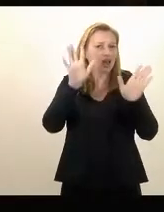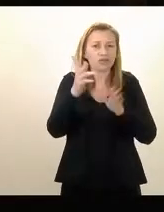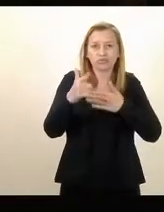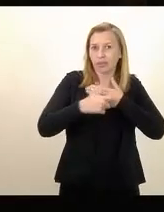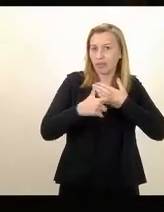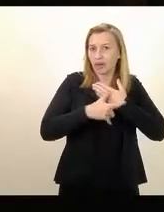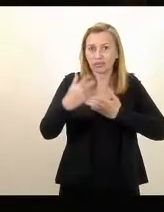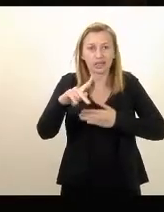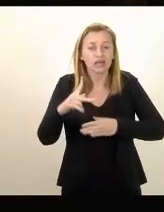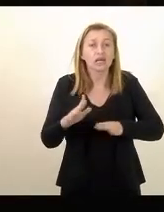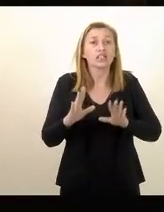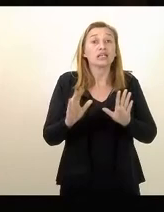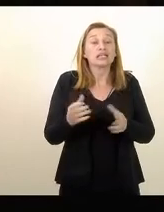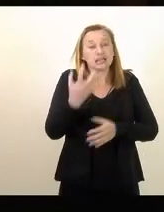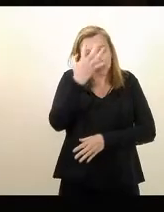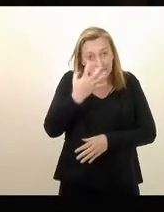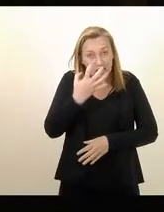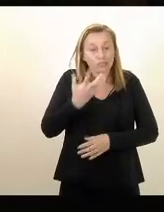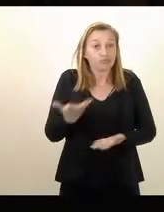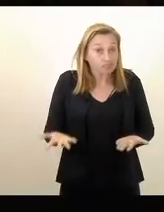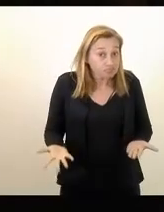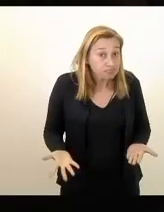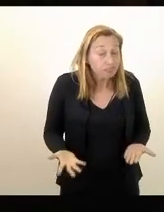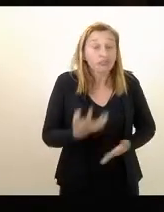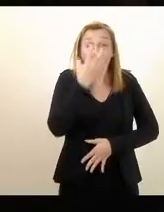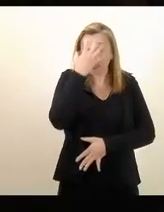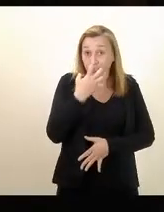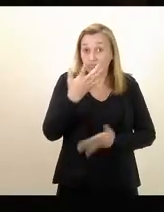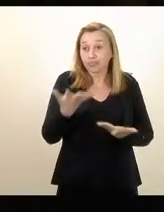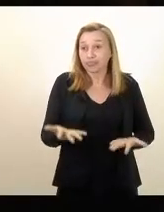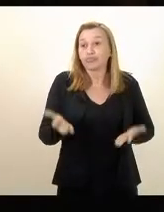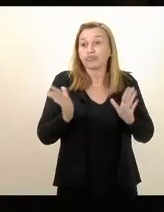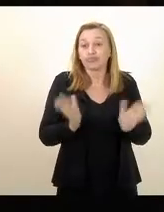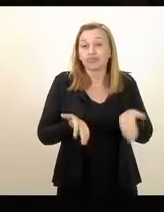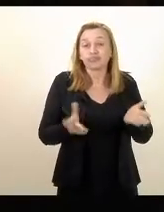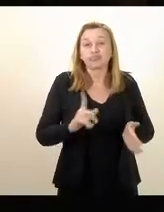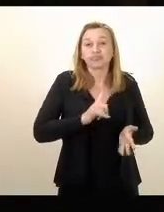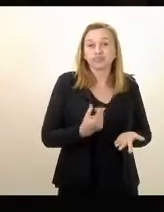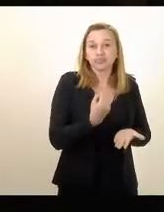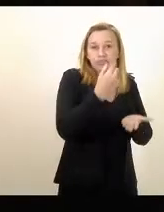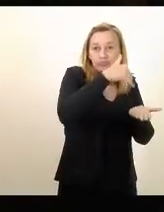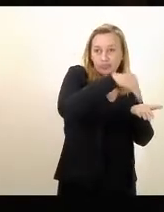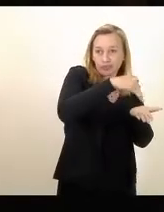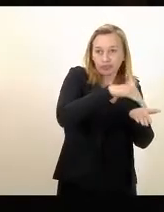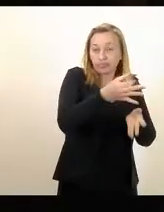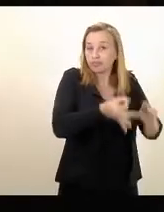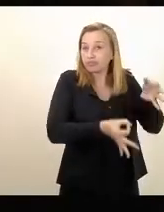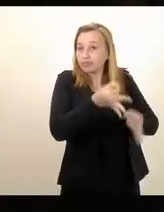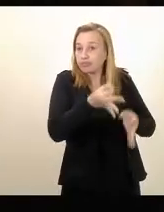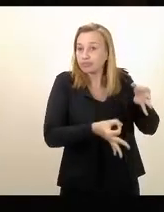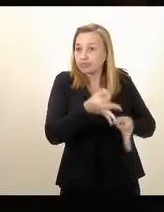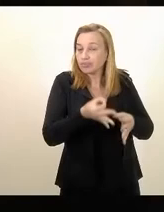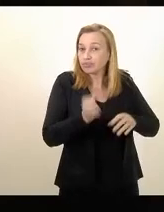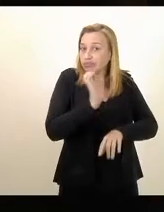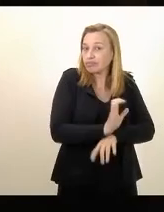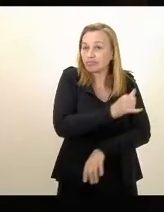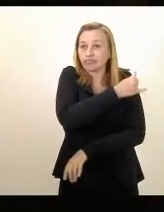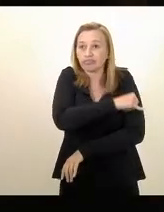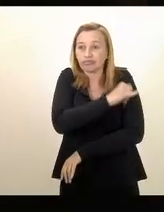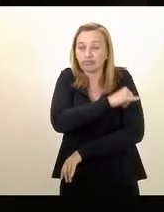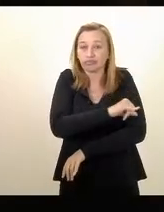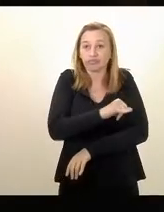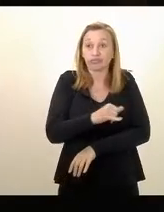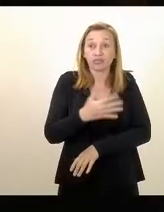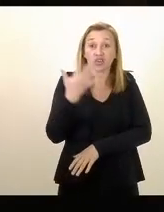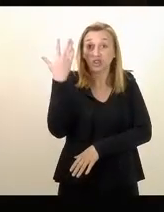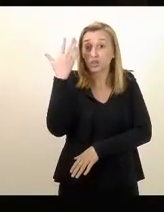e isso é gravíssimo é gravíssimo hoje temos uma secretaria de justiça no estado do Rio de Janeiro que a